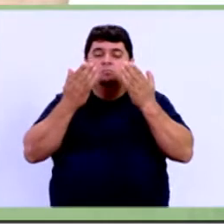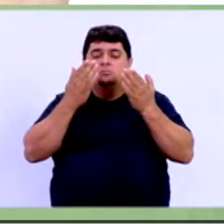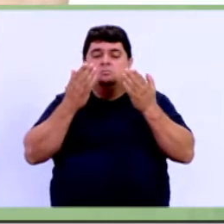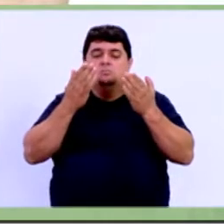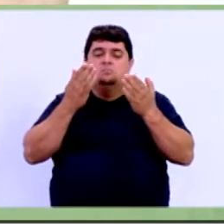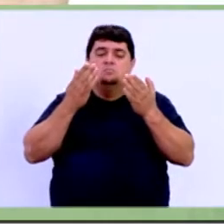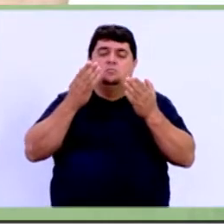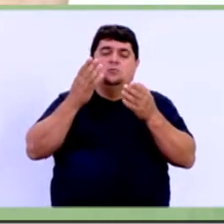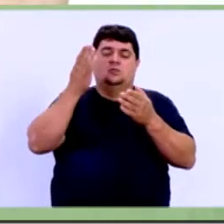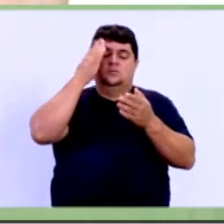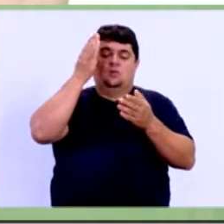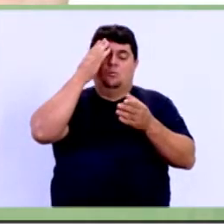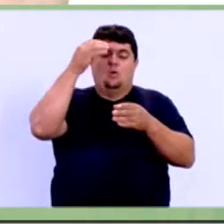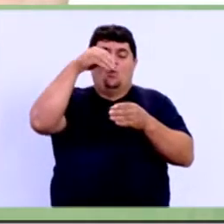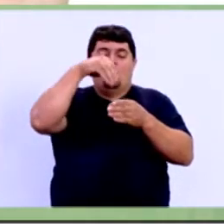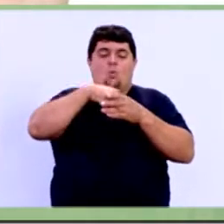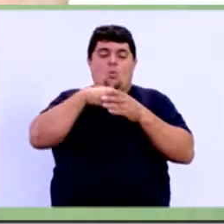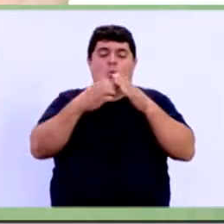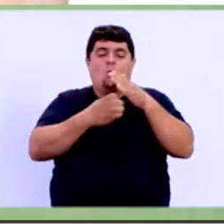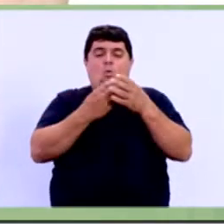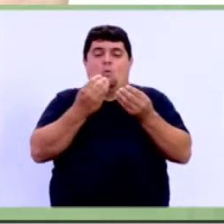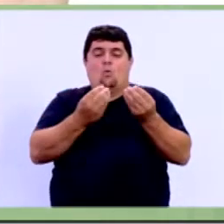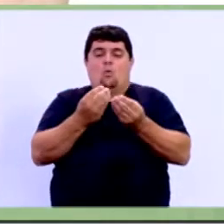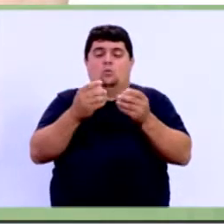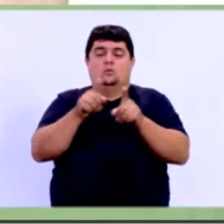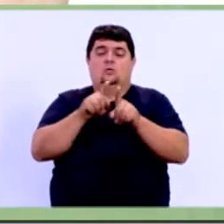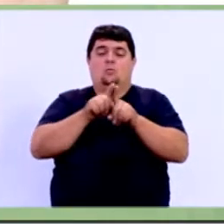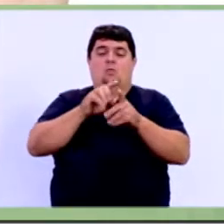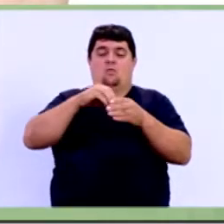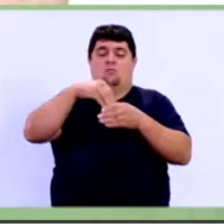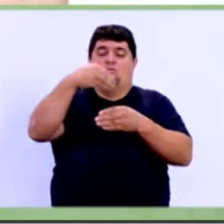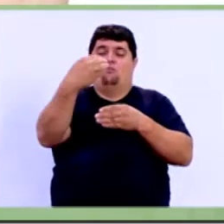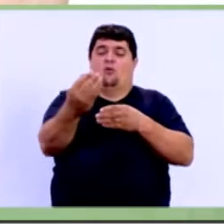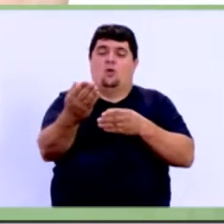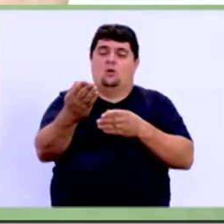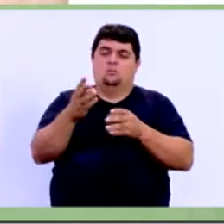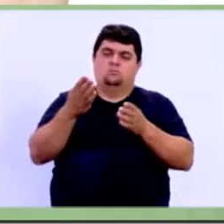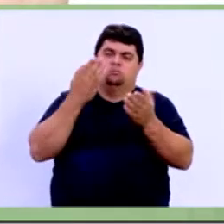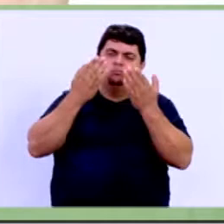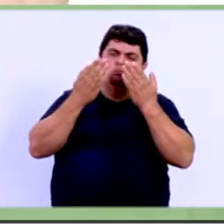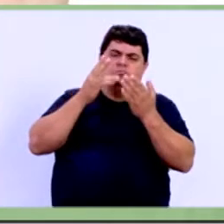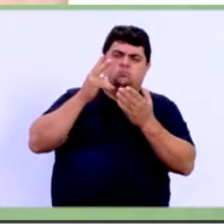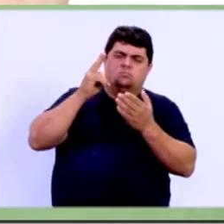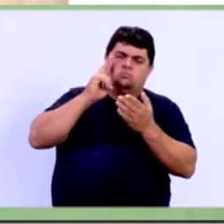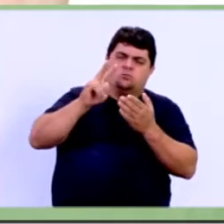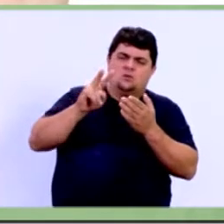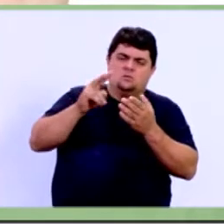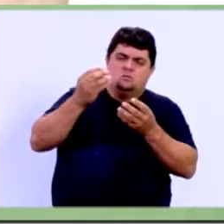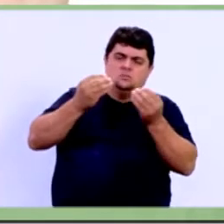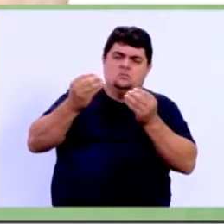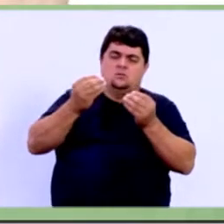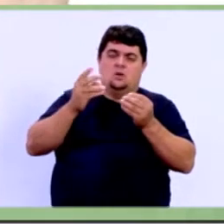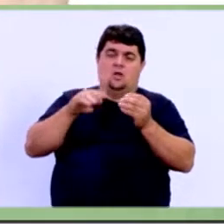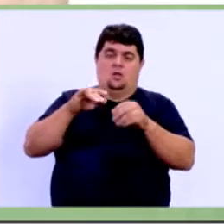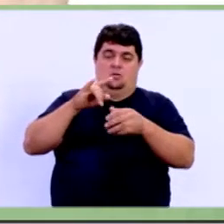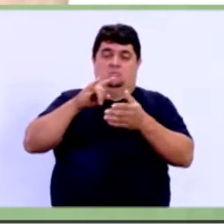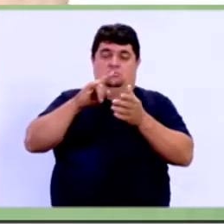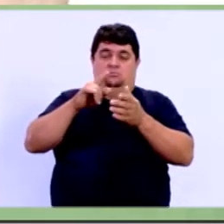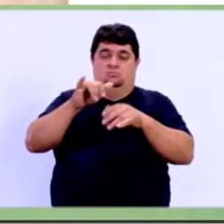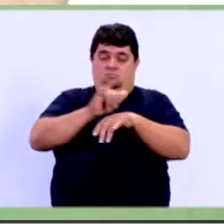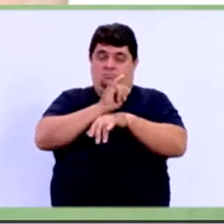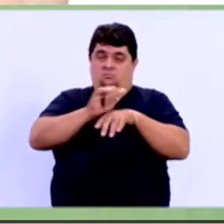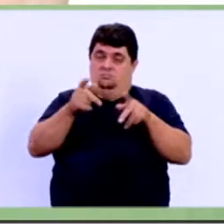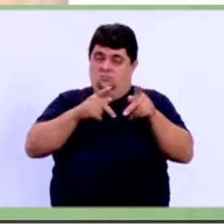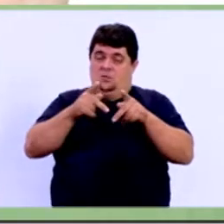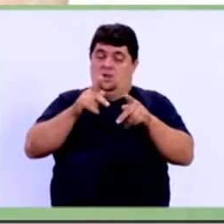cenário interno da organização e o cenário externo, né, professor? Exatamente. O planejamento estratégico é um documento muito importante para as